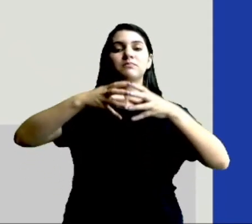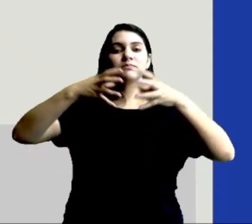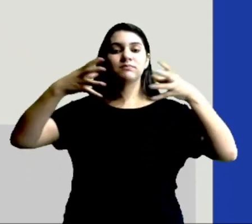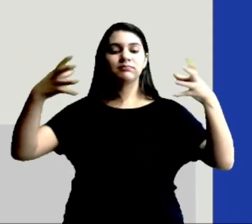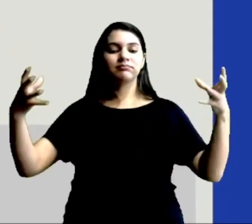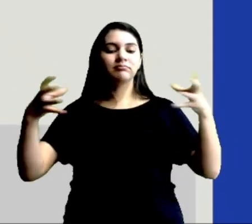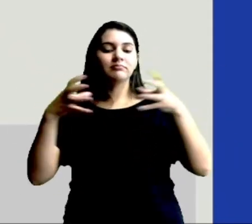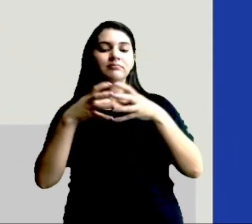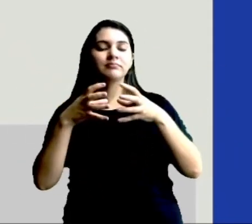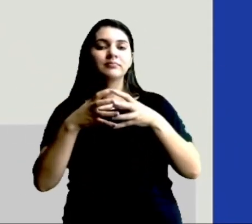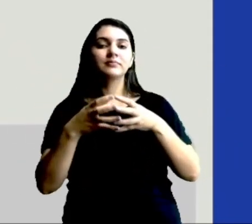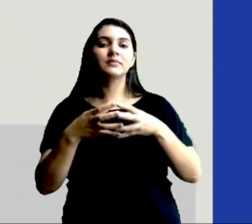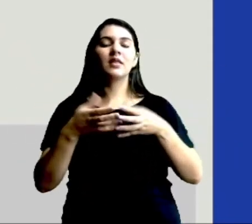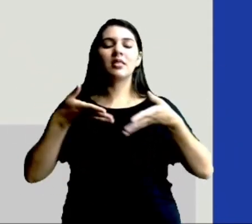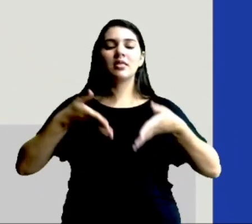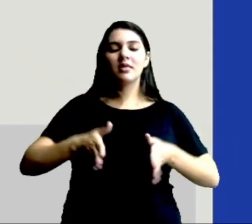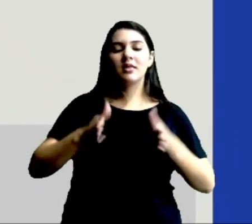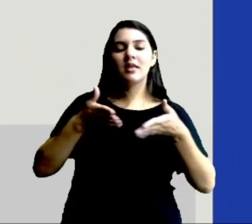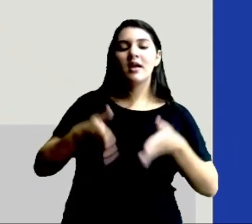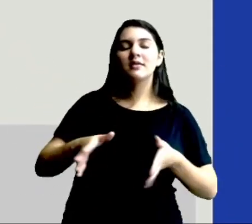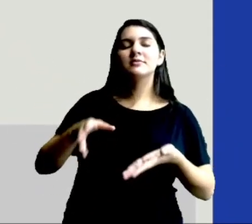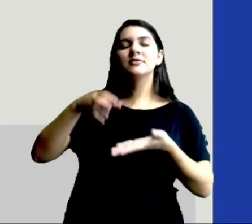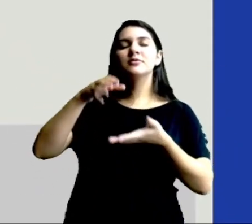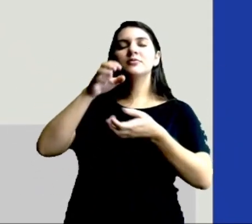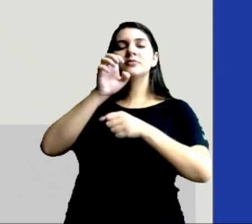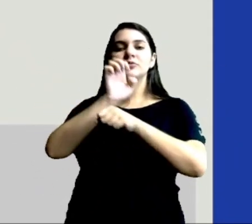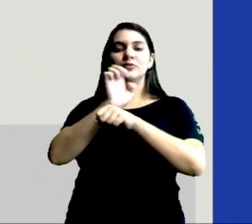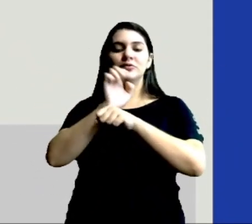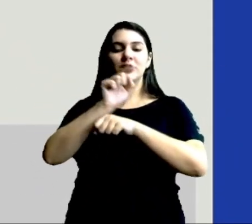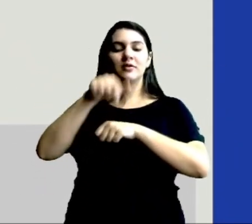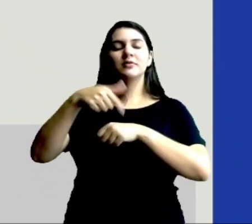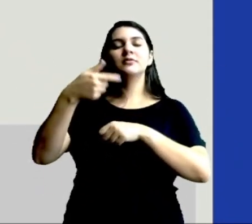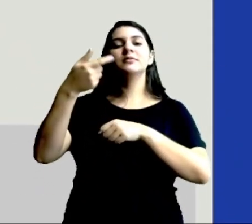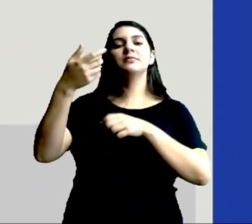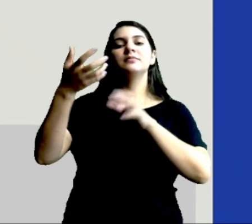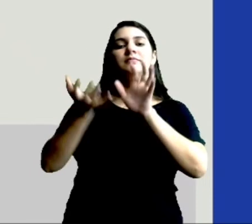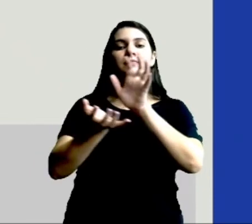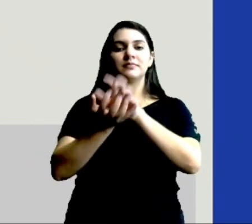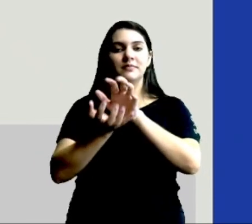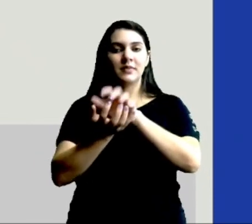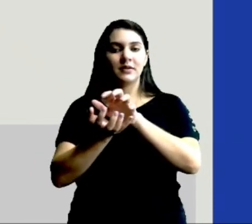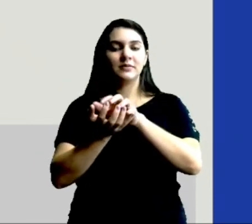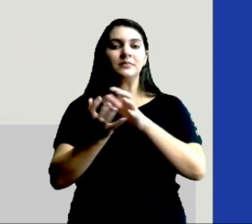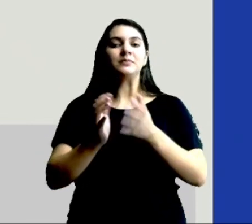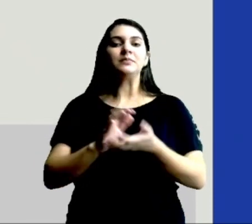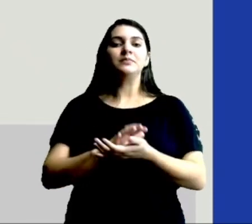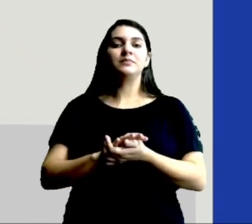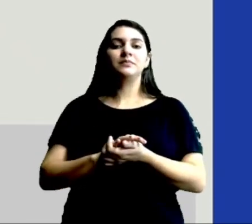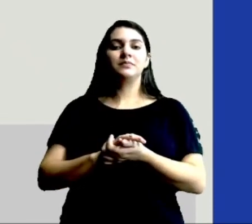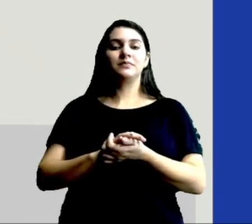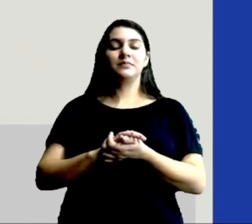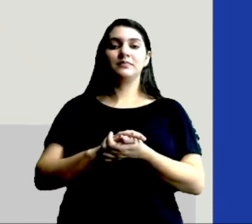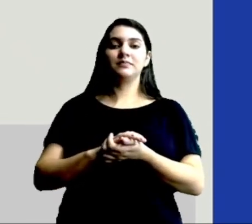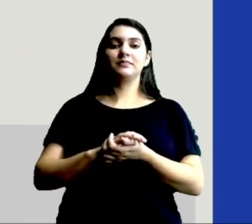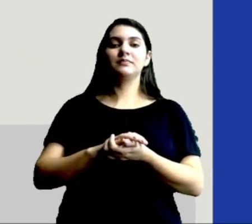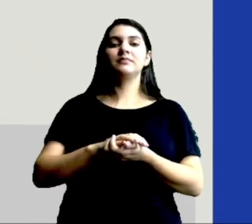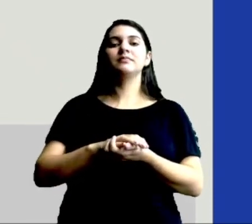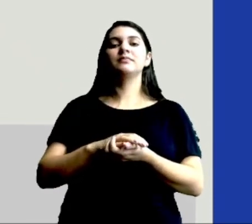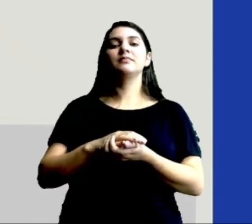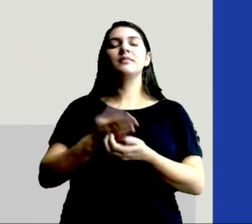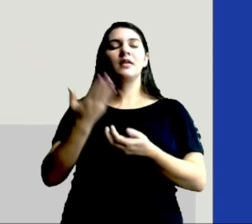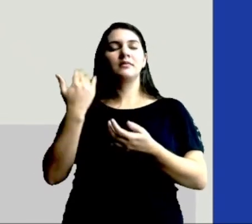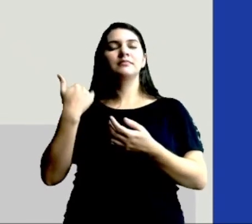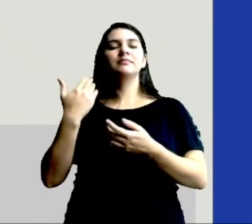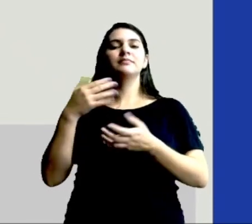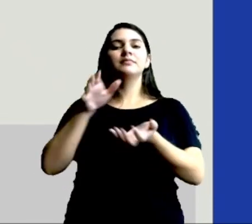Zumbi nasceu na capitania de Pernambuco, ou seja, nasceu aqui no nosso estado, né? Na capitania na época